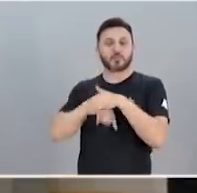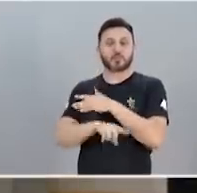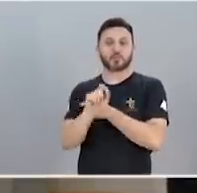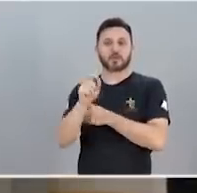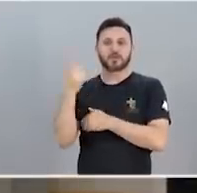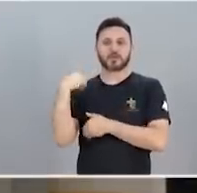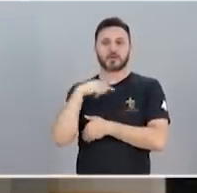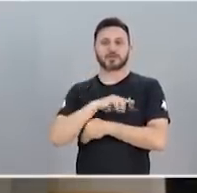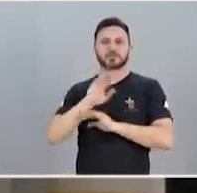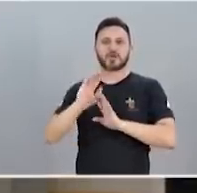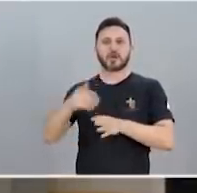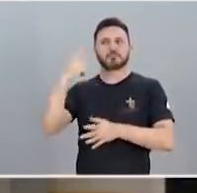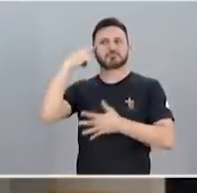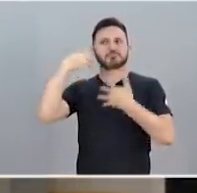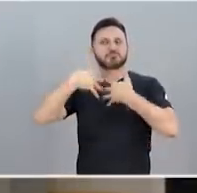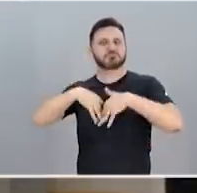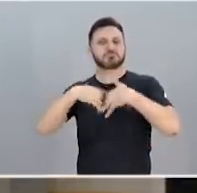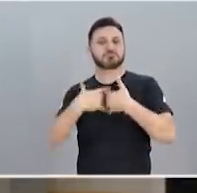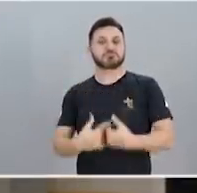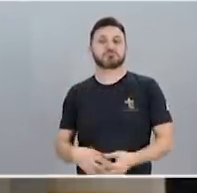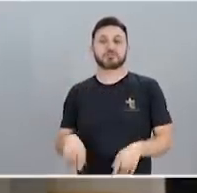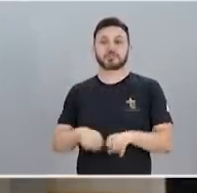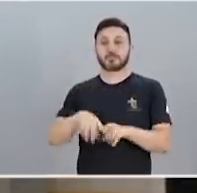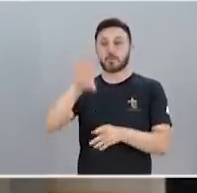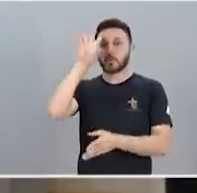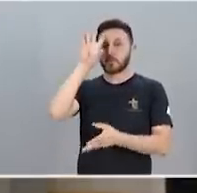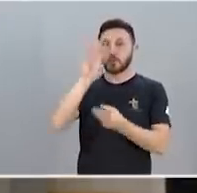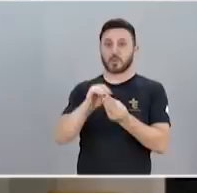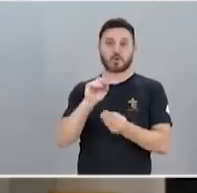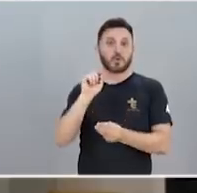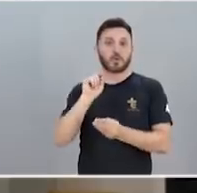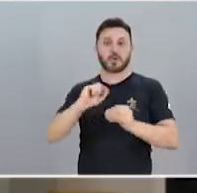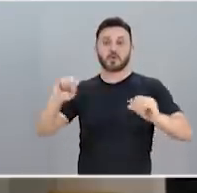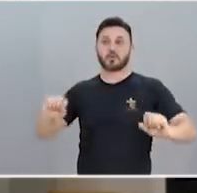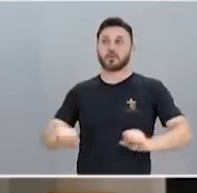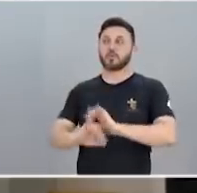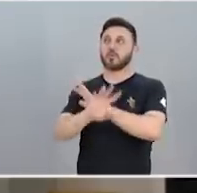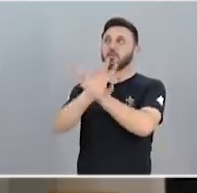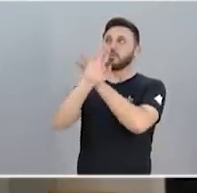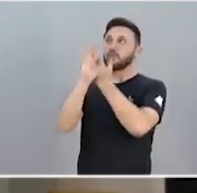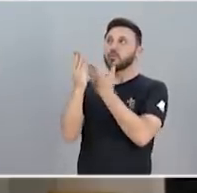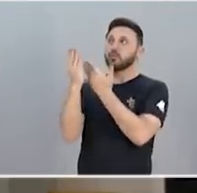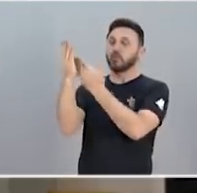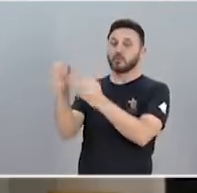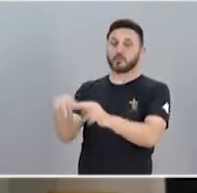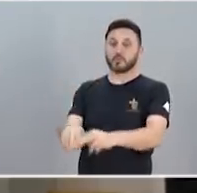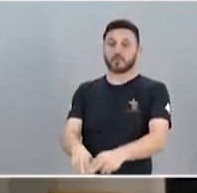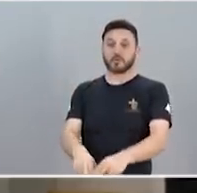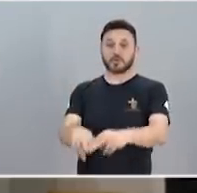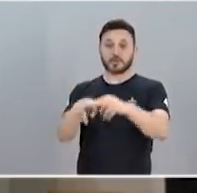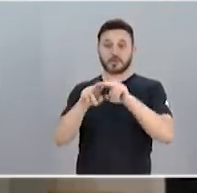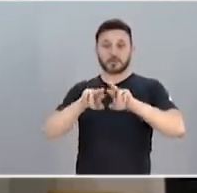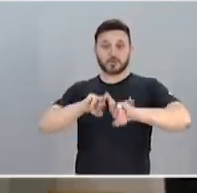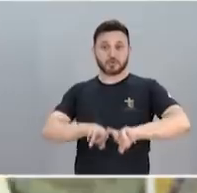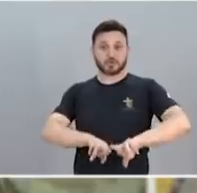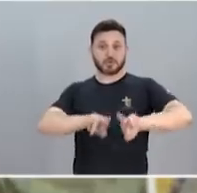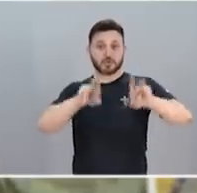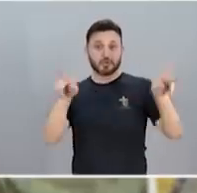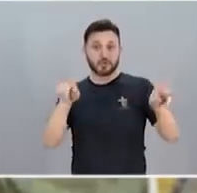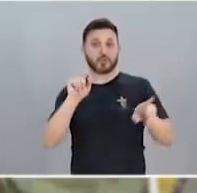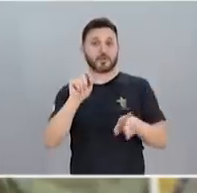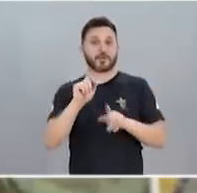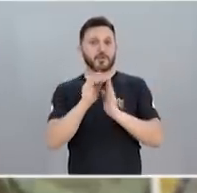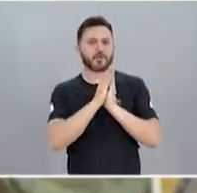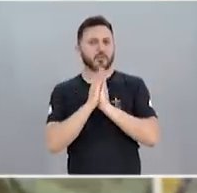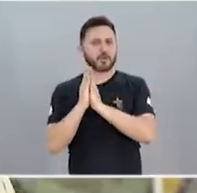tomemos consciência do que estamos glorificando. Por isso, de uma forma orante